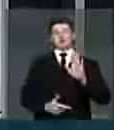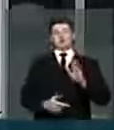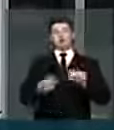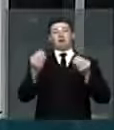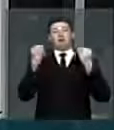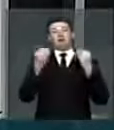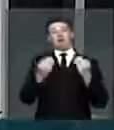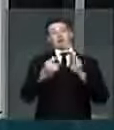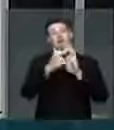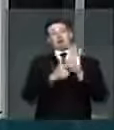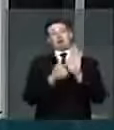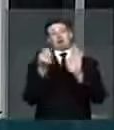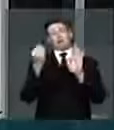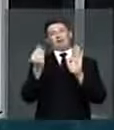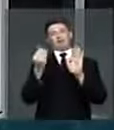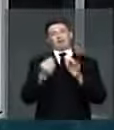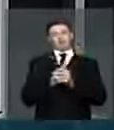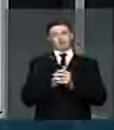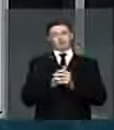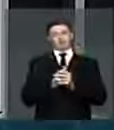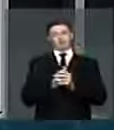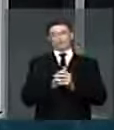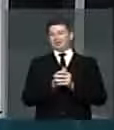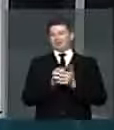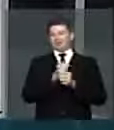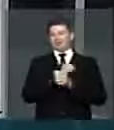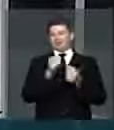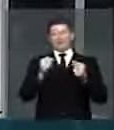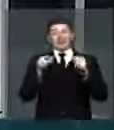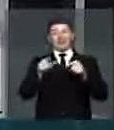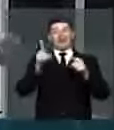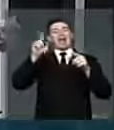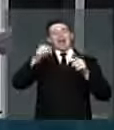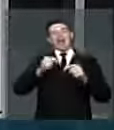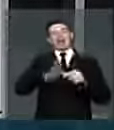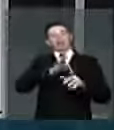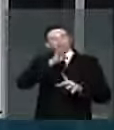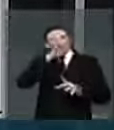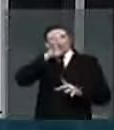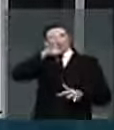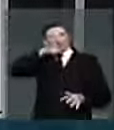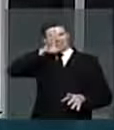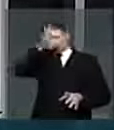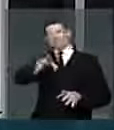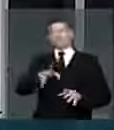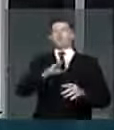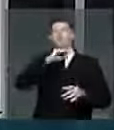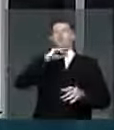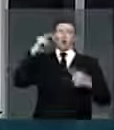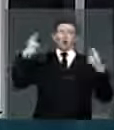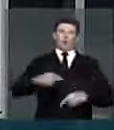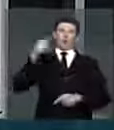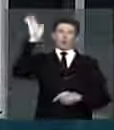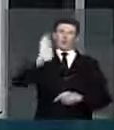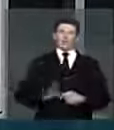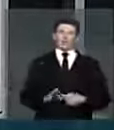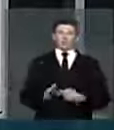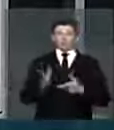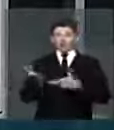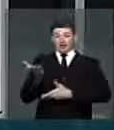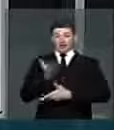como? Voto em lista é o maior, é uma agressão à nação. Você vai